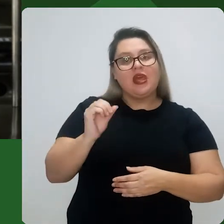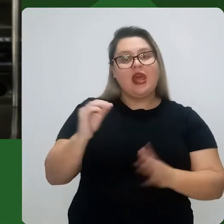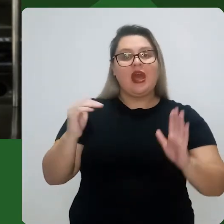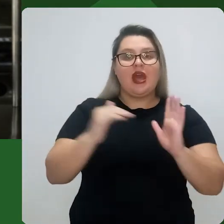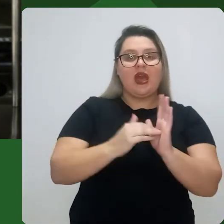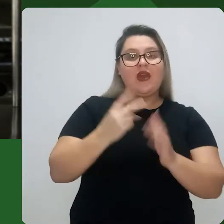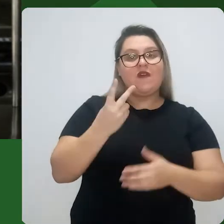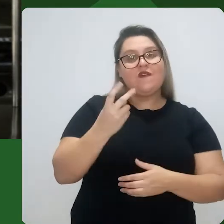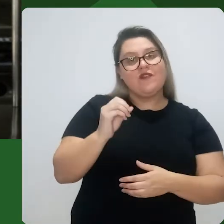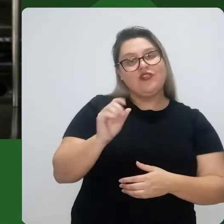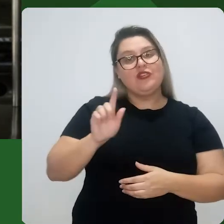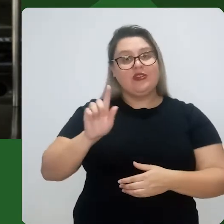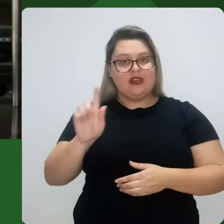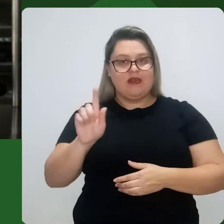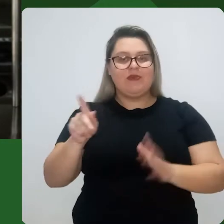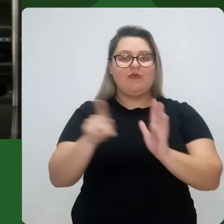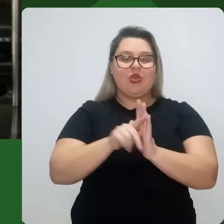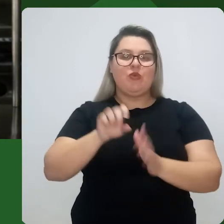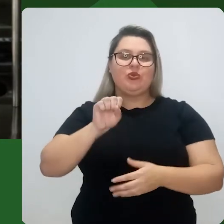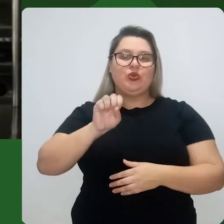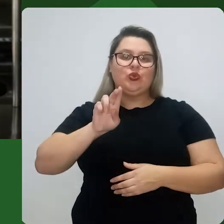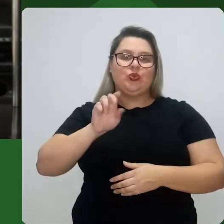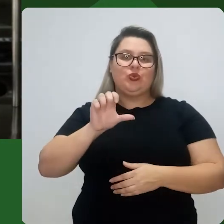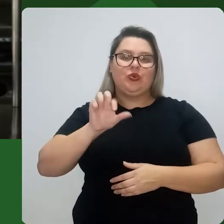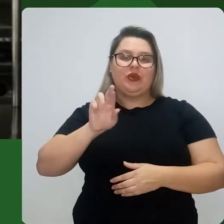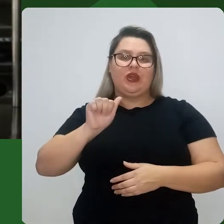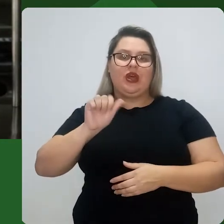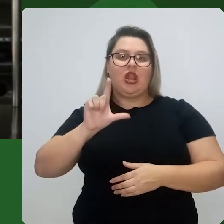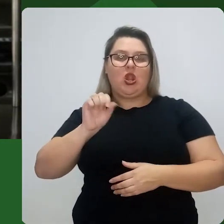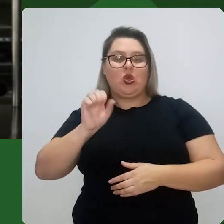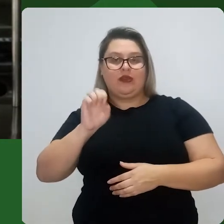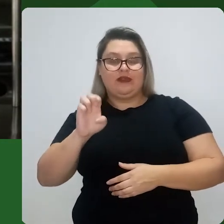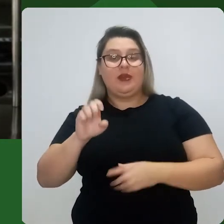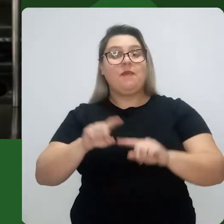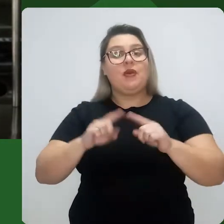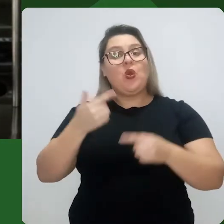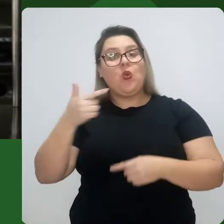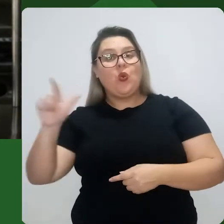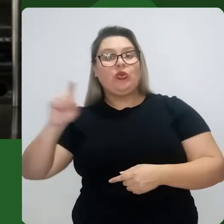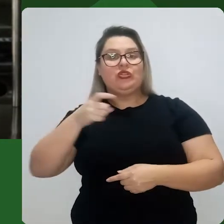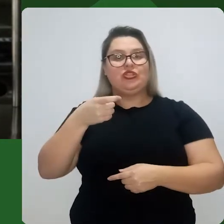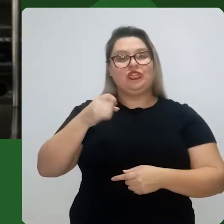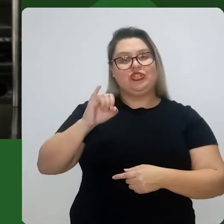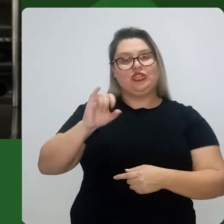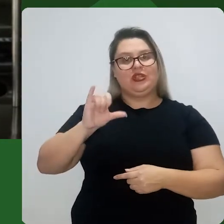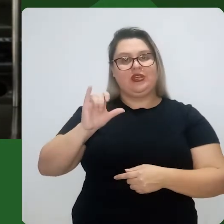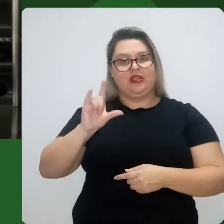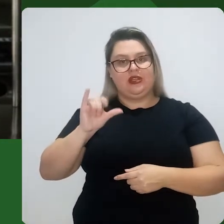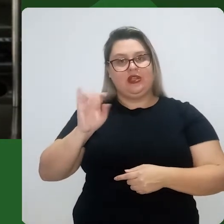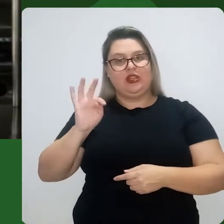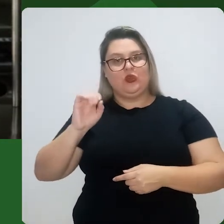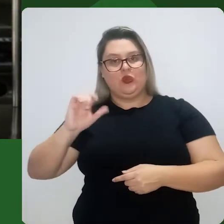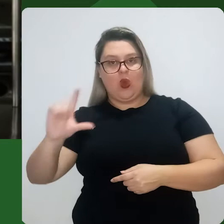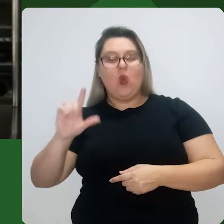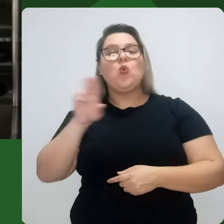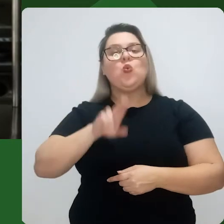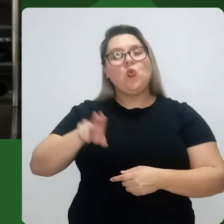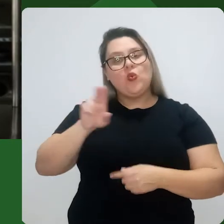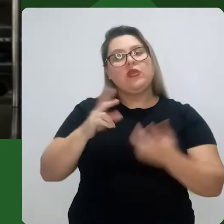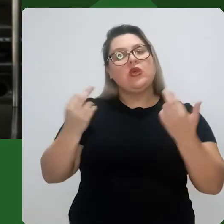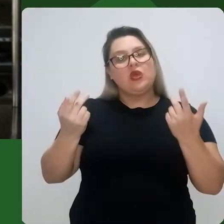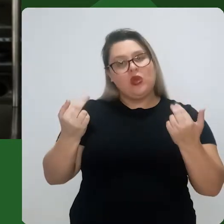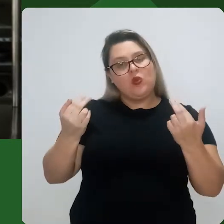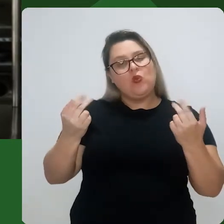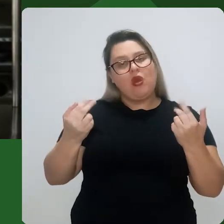a 20 gramas de sucralose. E com relação ao xilitol, nós utilizamos praticamente a mesma